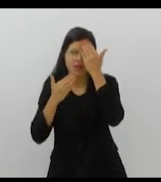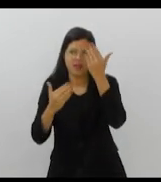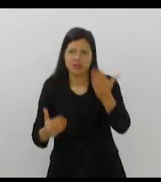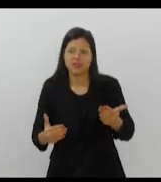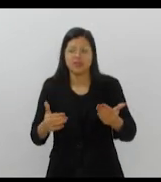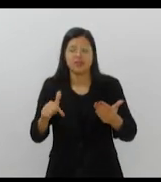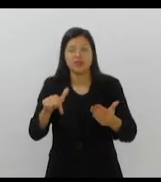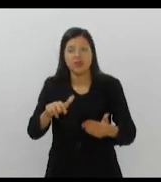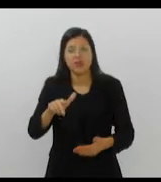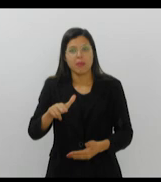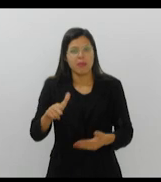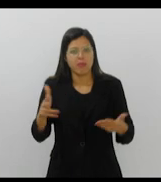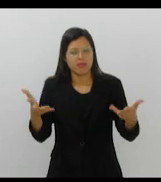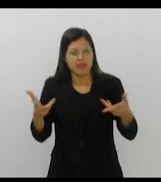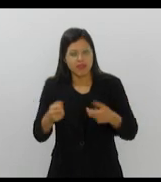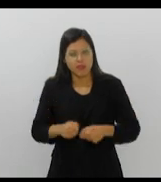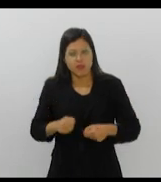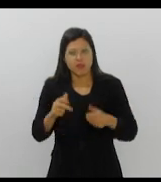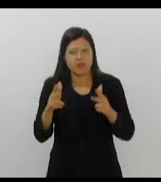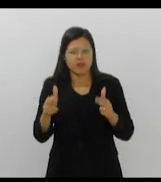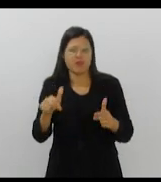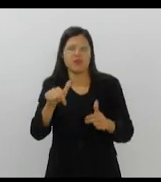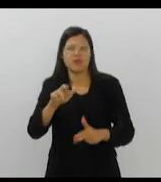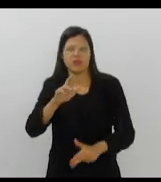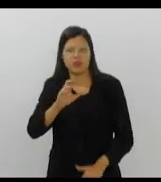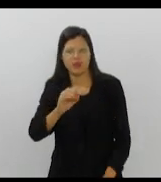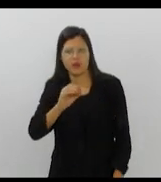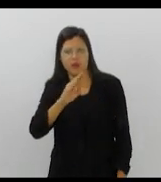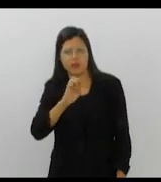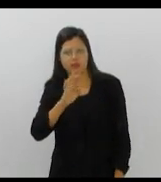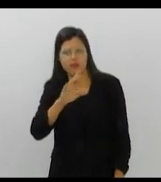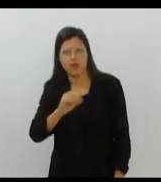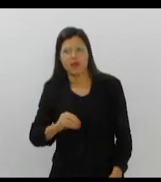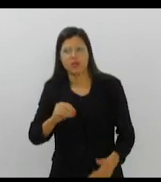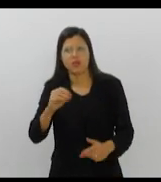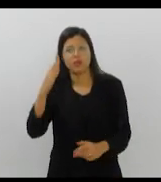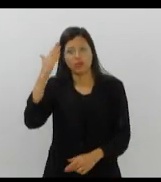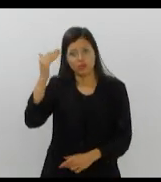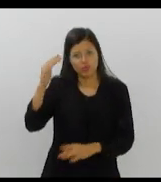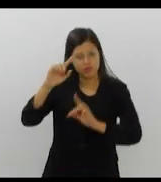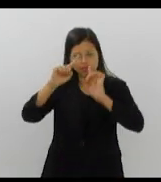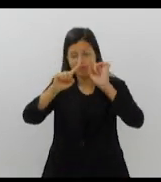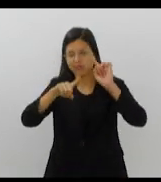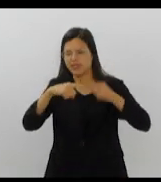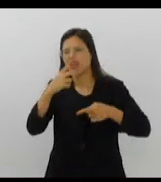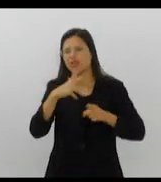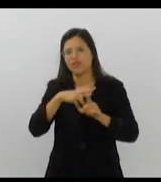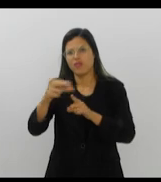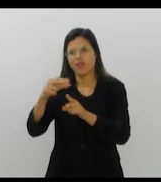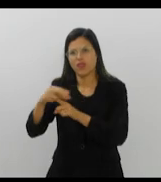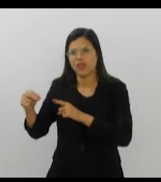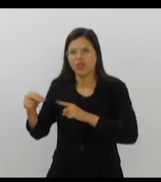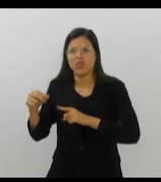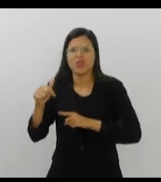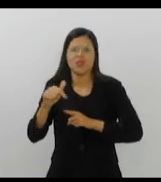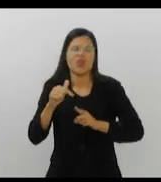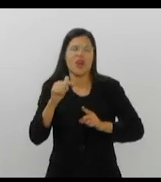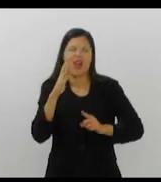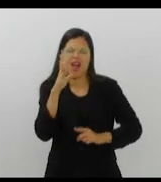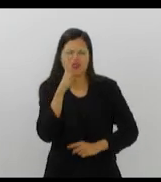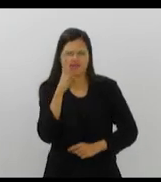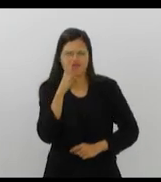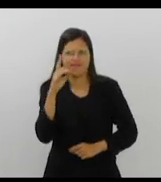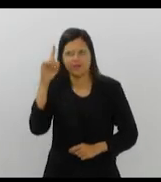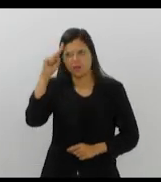incrível como você, Roberto. O seu sucesso, as suas conquistas e a sua resiliência me inspiram todos os dias. E